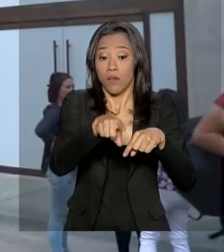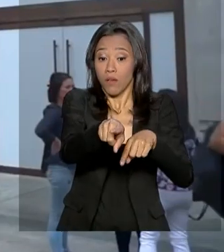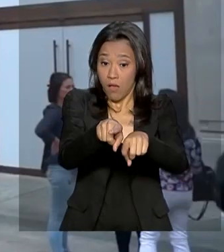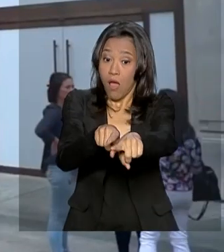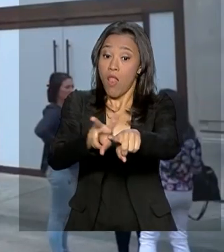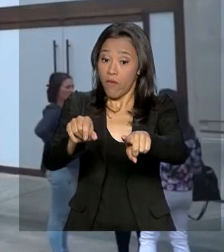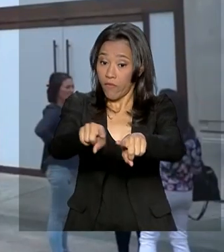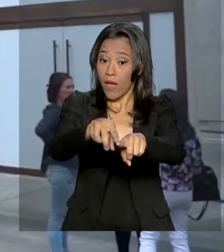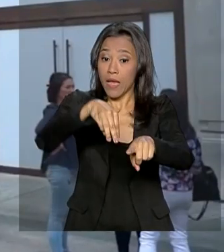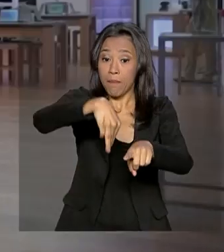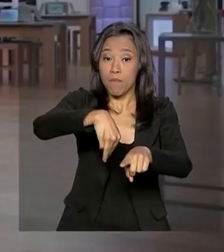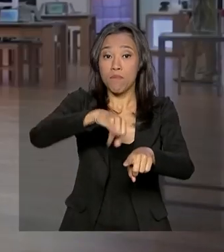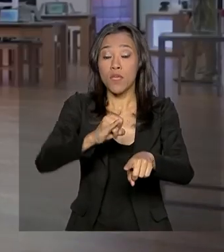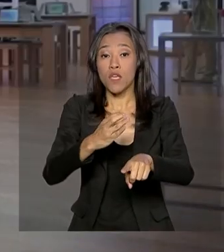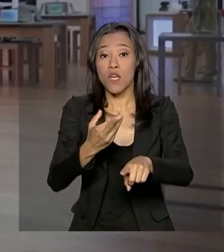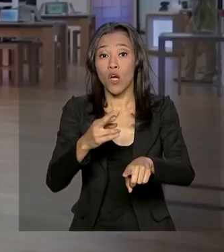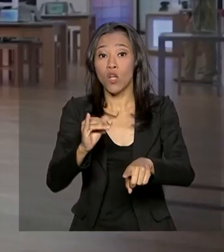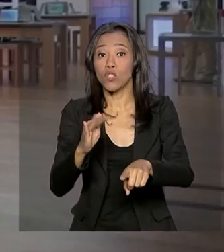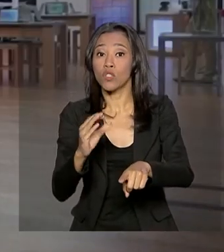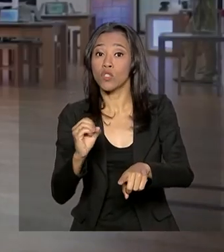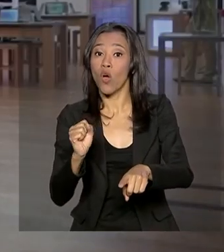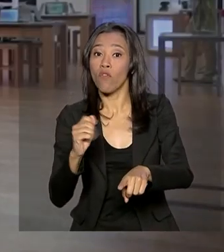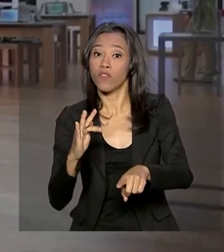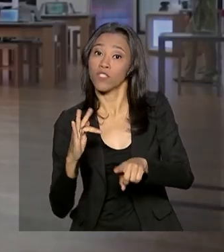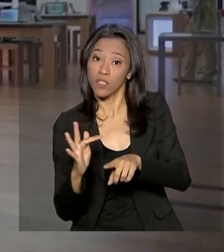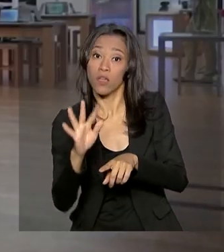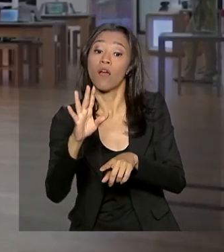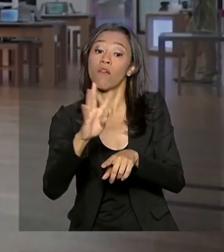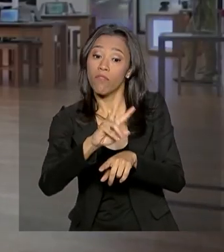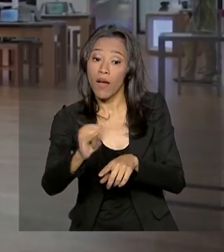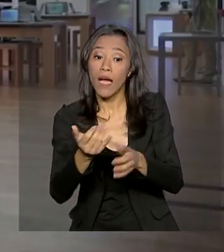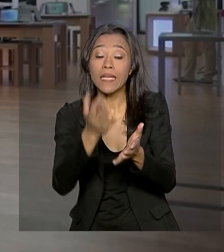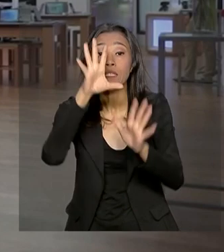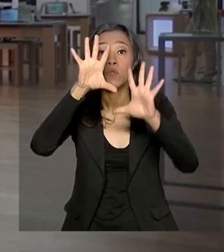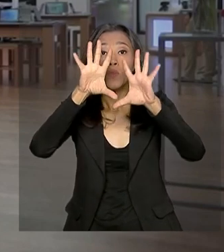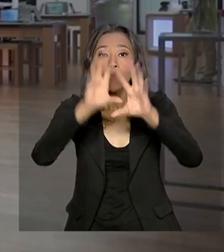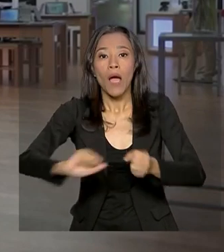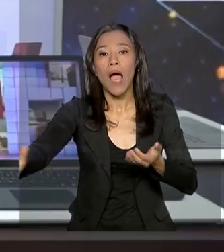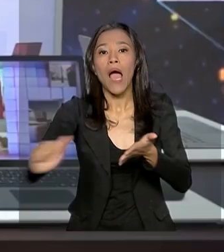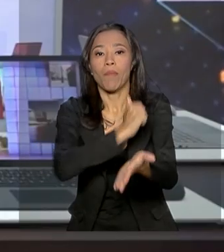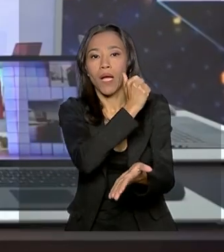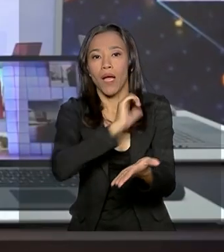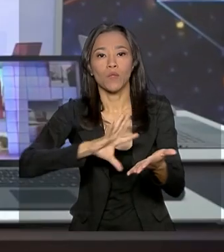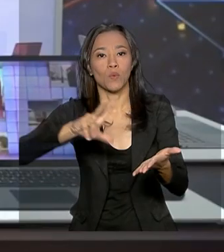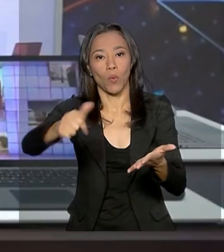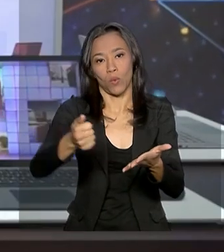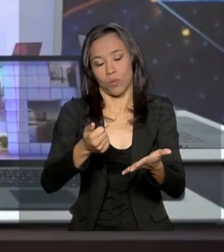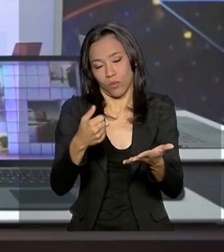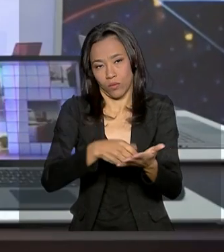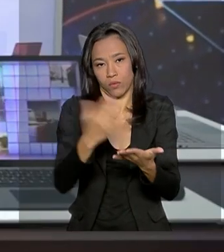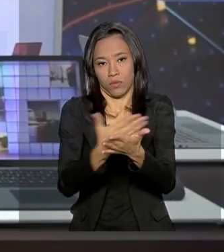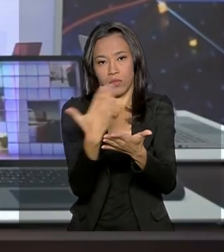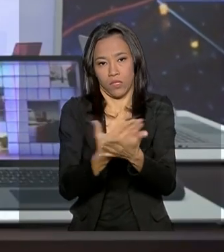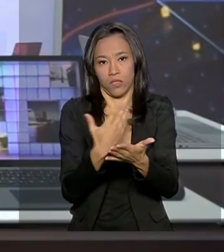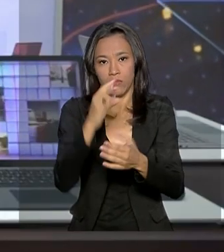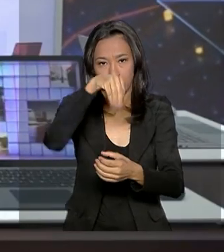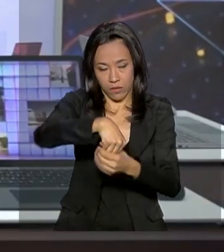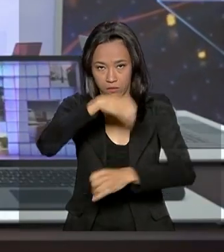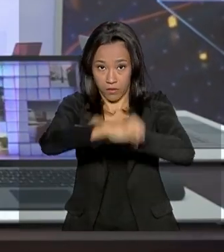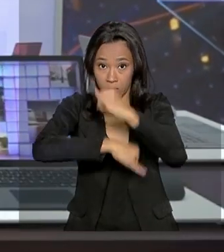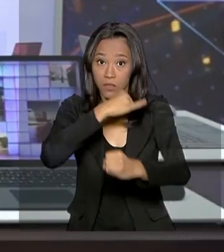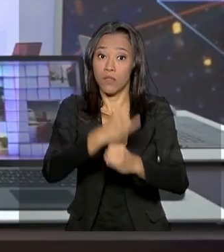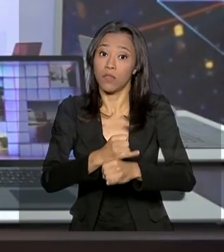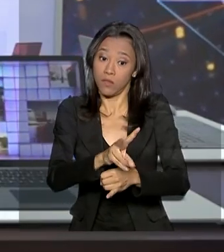deletar até o final do mês as estantes virtuais os leitores de seus livros digitais o serviço de venda de e books da